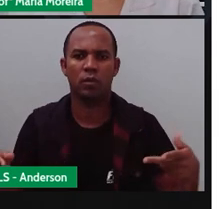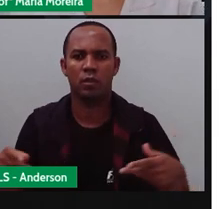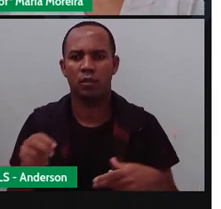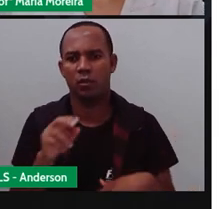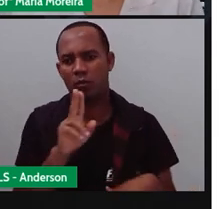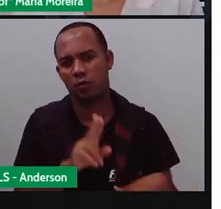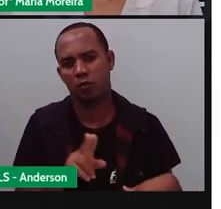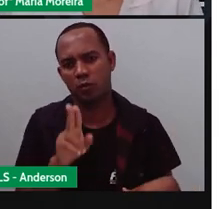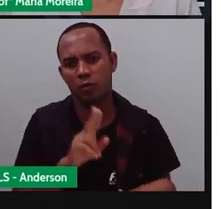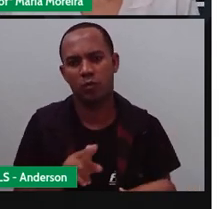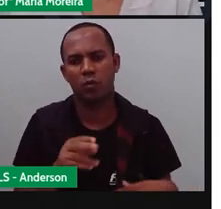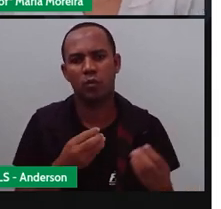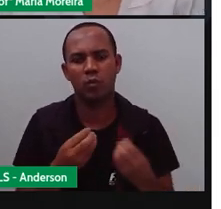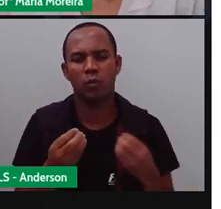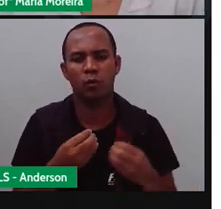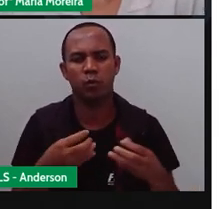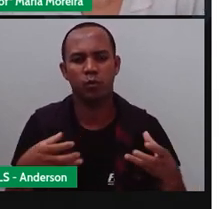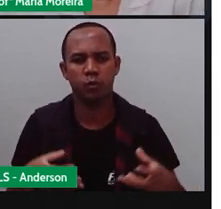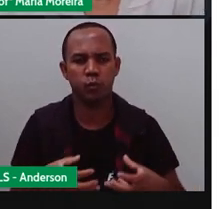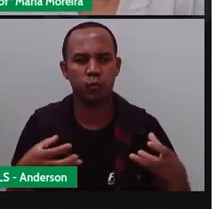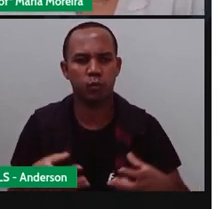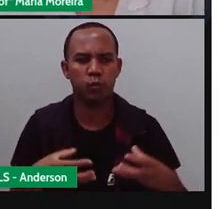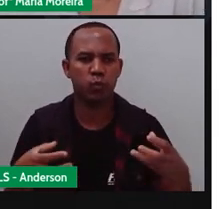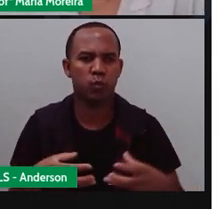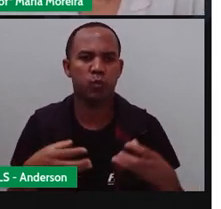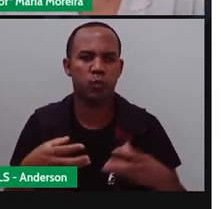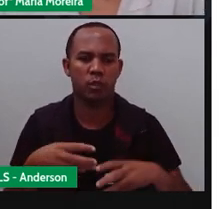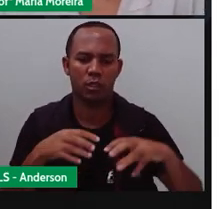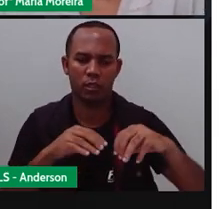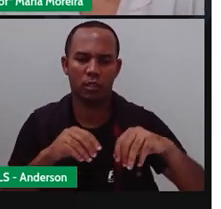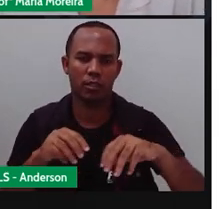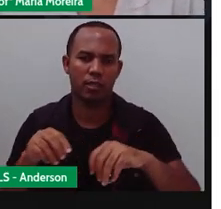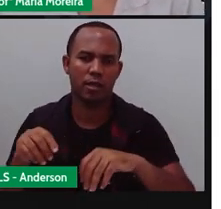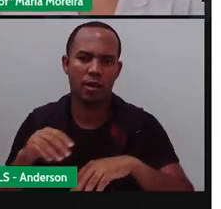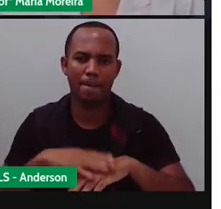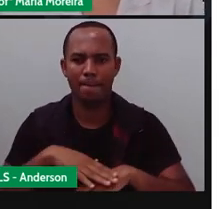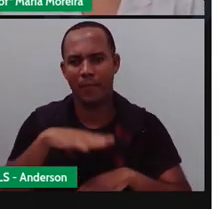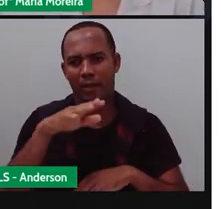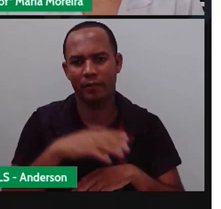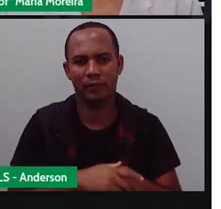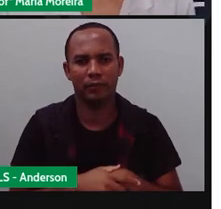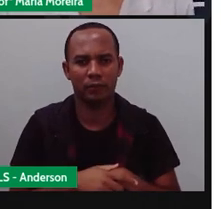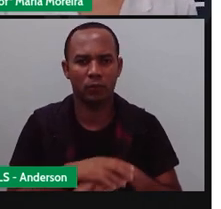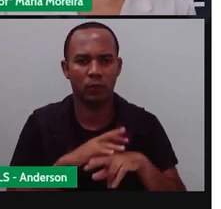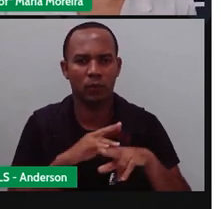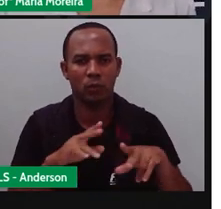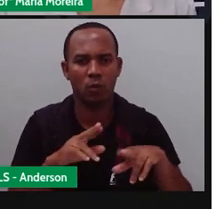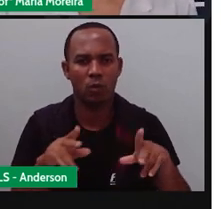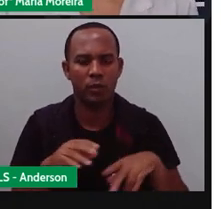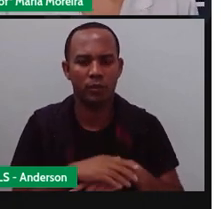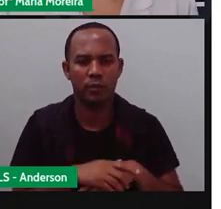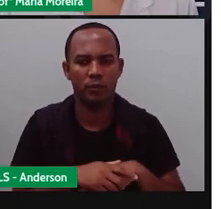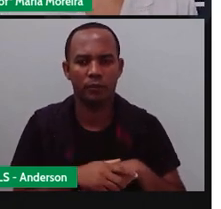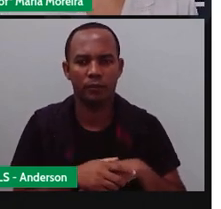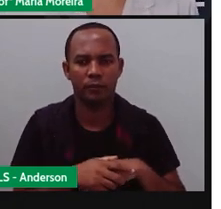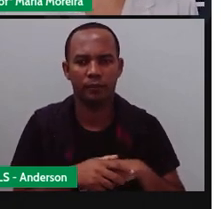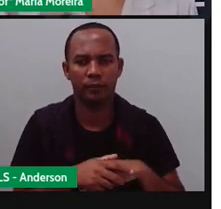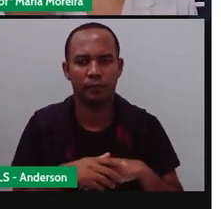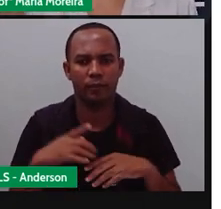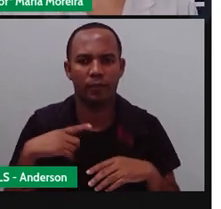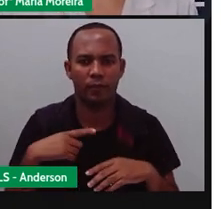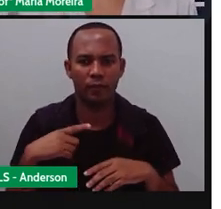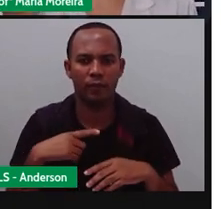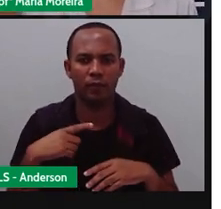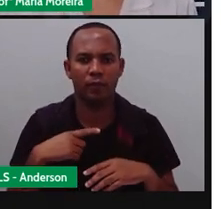que eram utilizados para afofar a terra para deixar ela o que mais fofinha vai produzir e mais né Aí